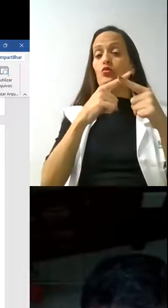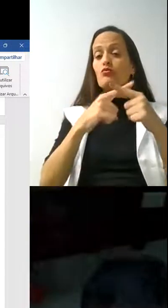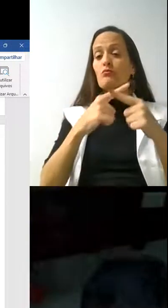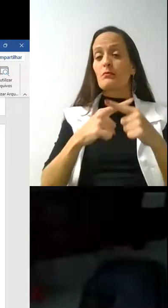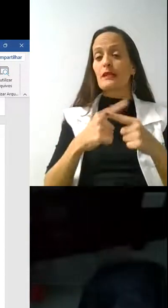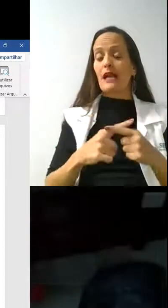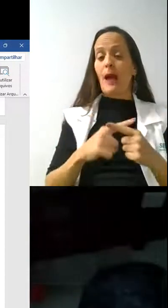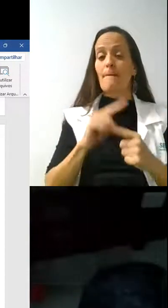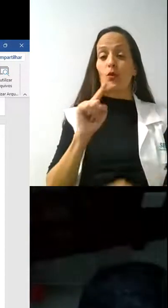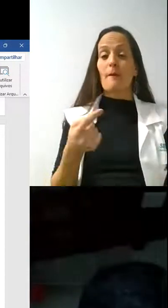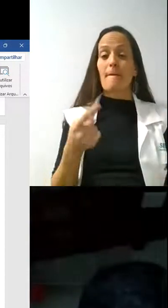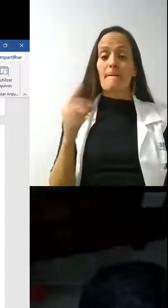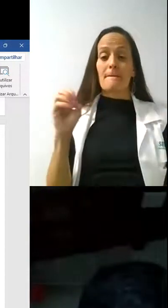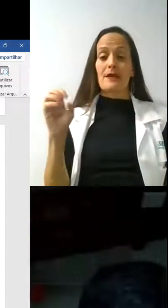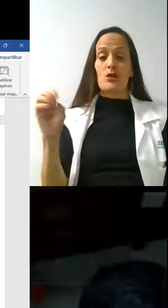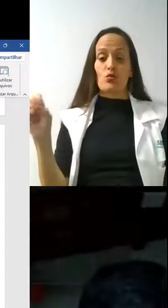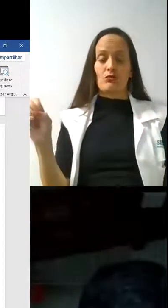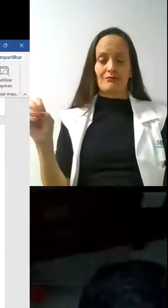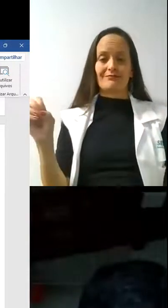com a vírgula, né? Então, vai ser